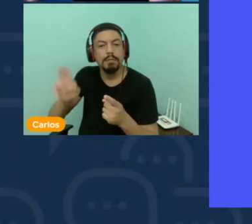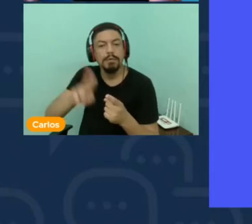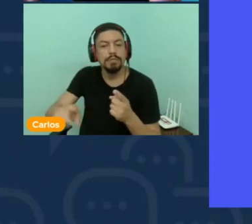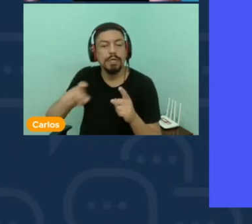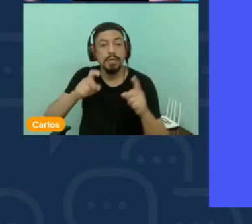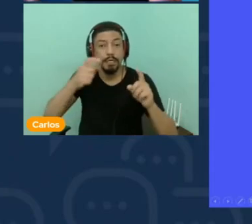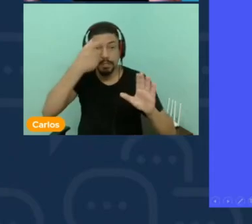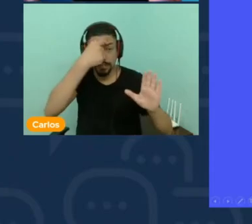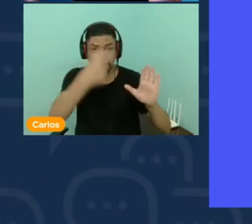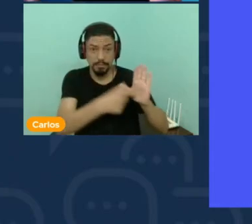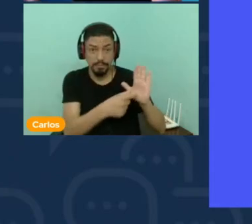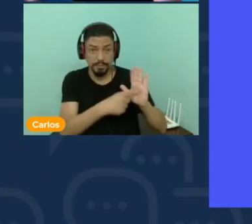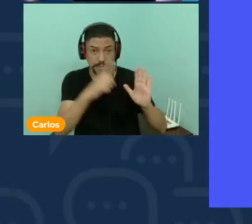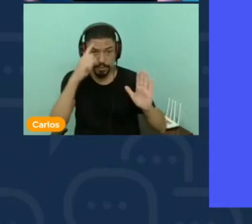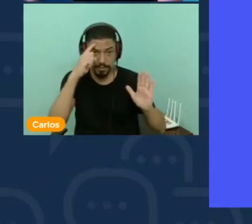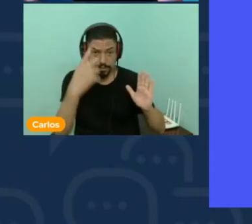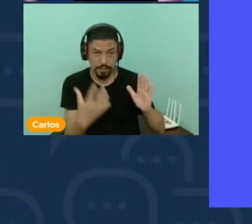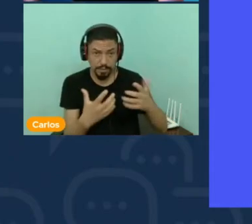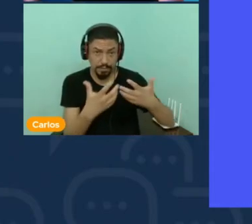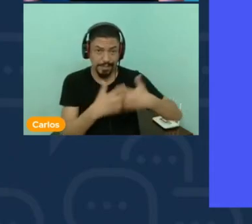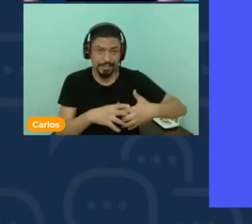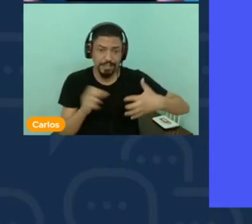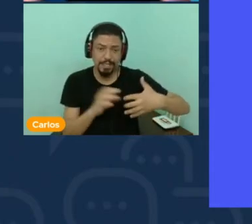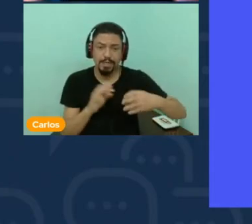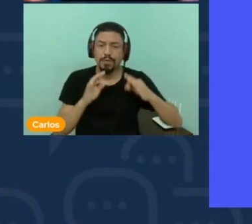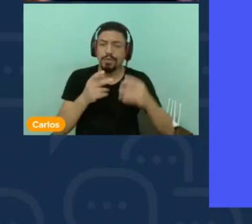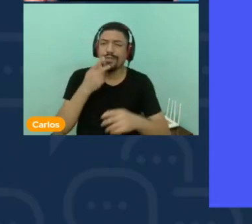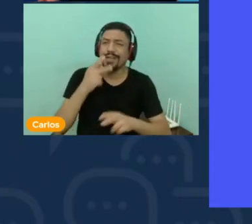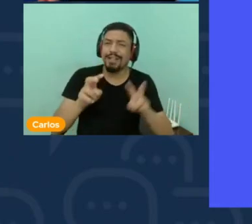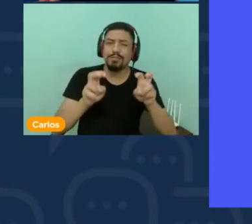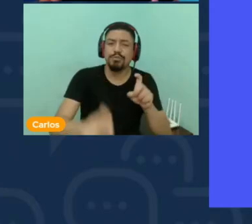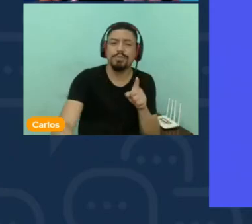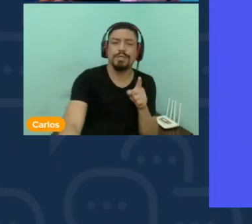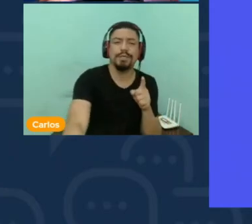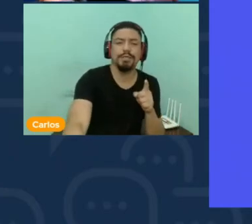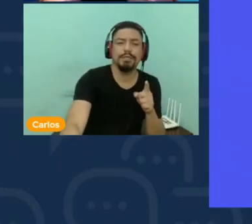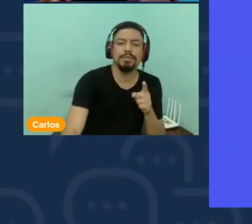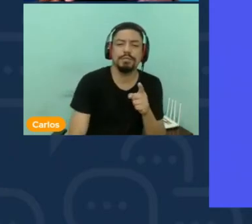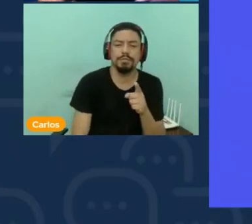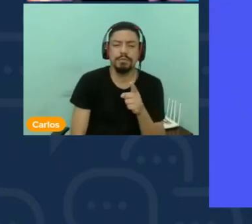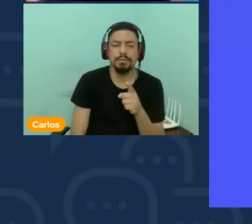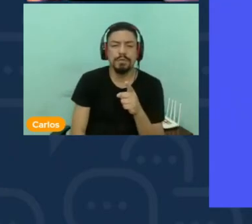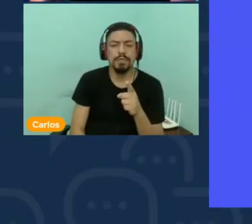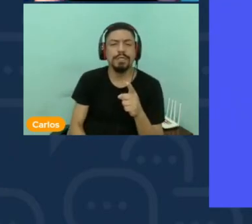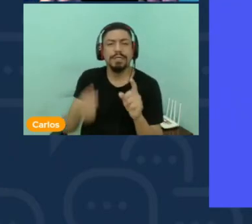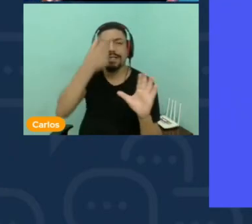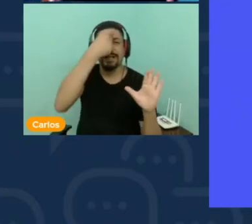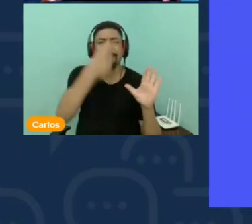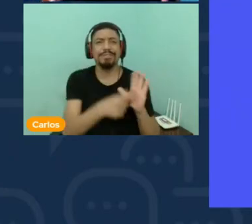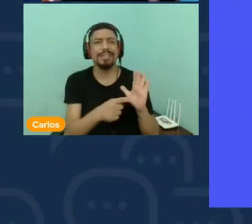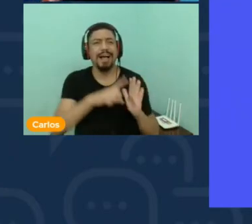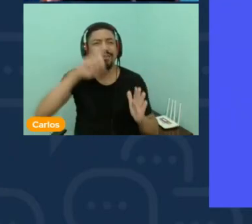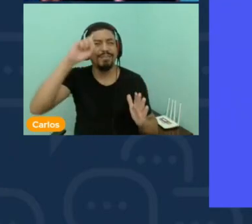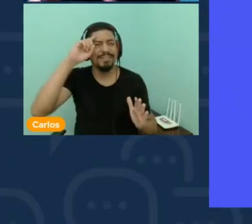machine learning. Né? Tá todo mundo falando, né, de inteligência artificial, né? Como é que a gente pode